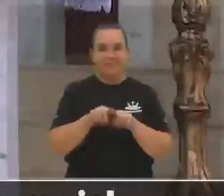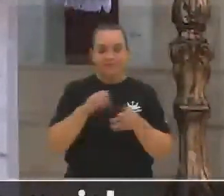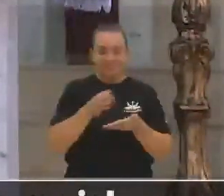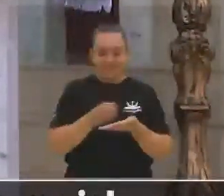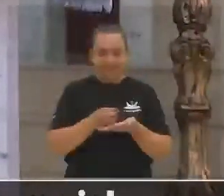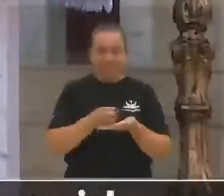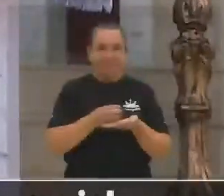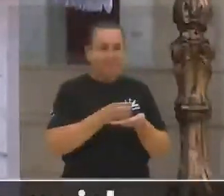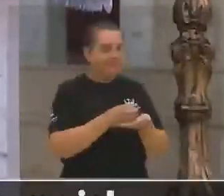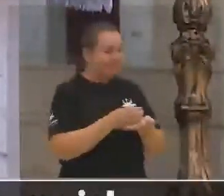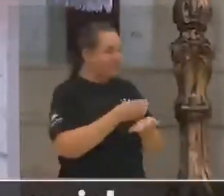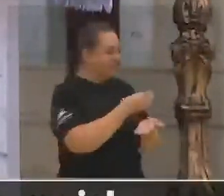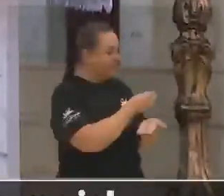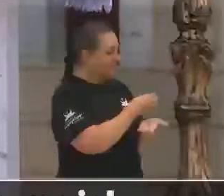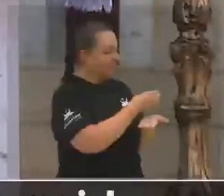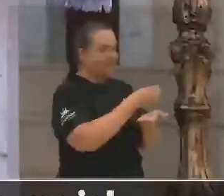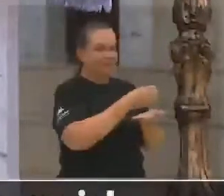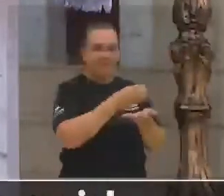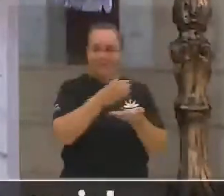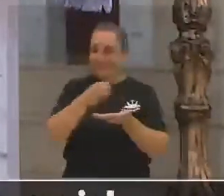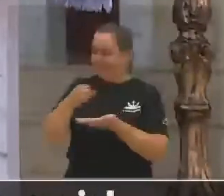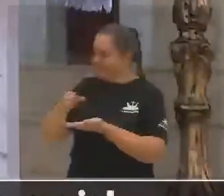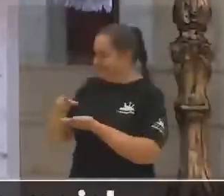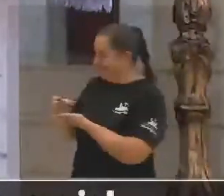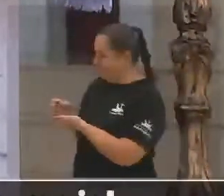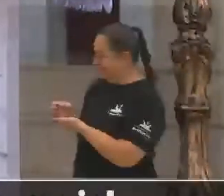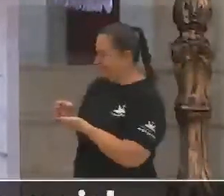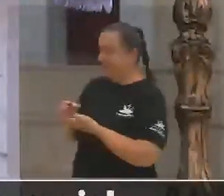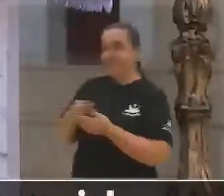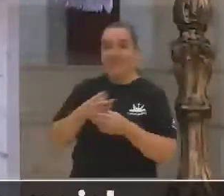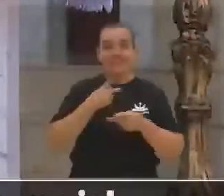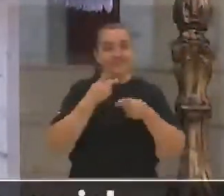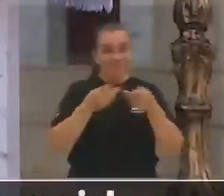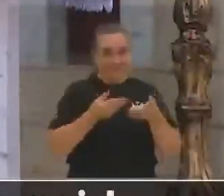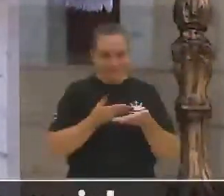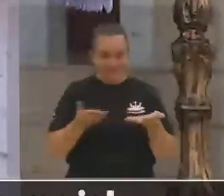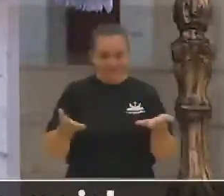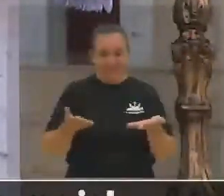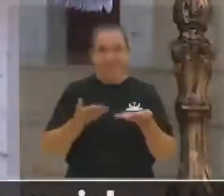novamente e o deu a seus discípulos, dizendo: